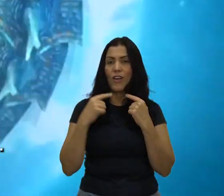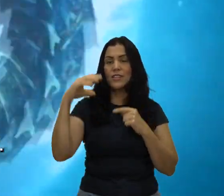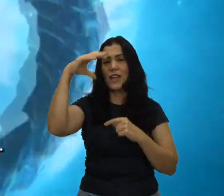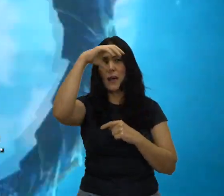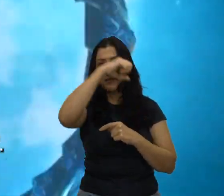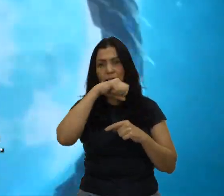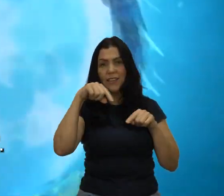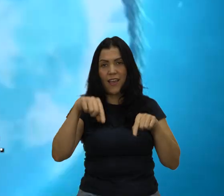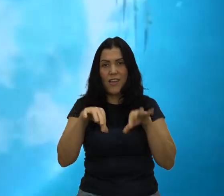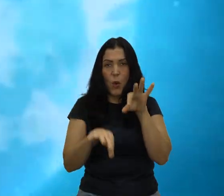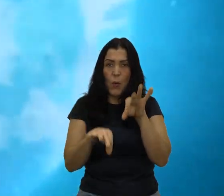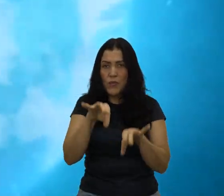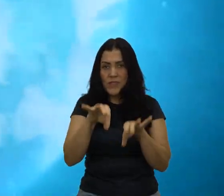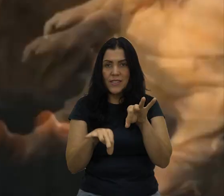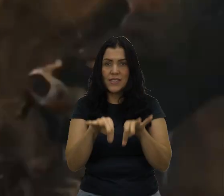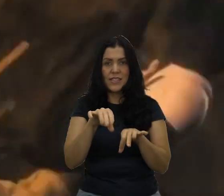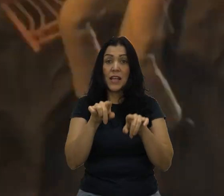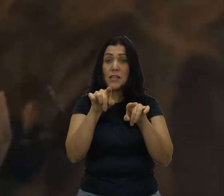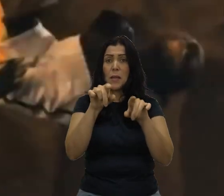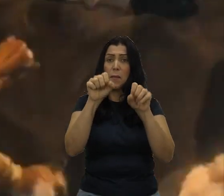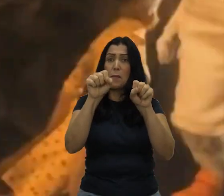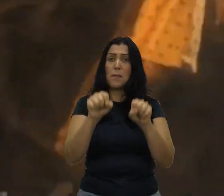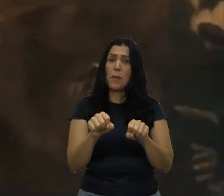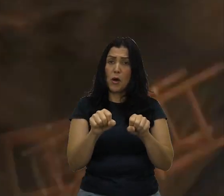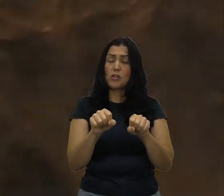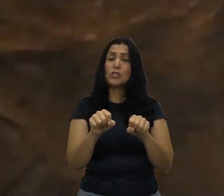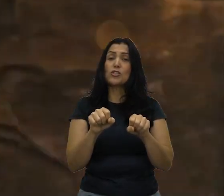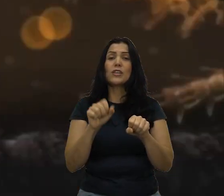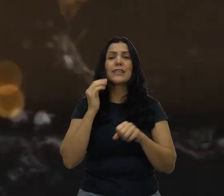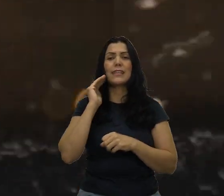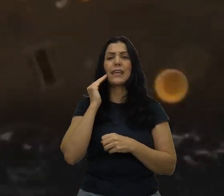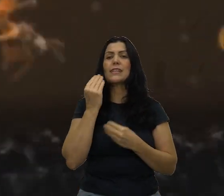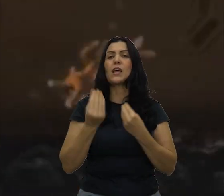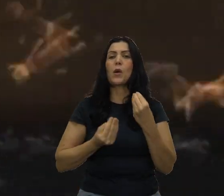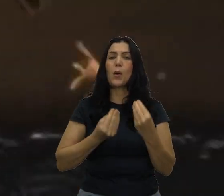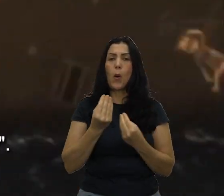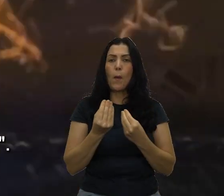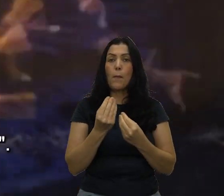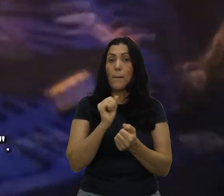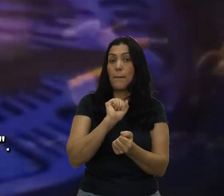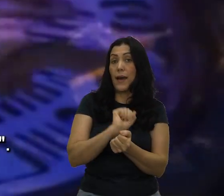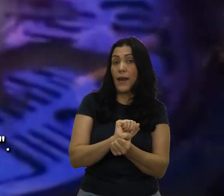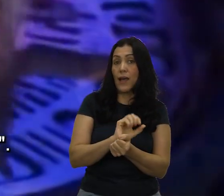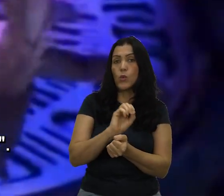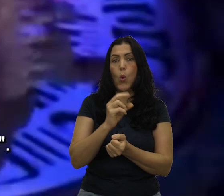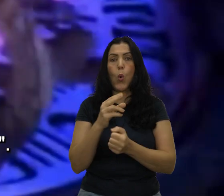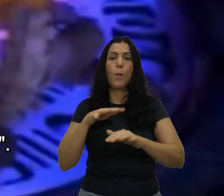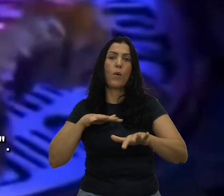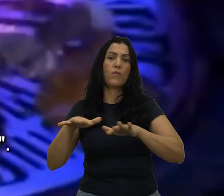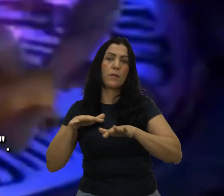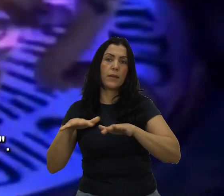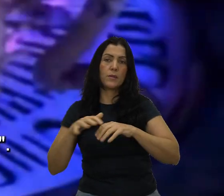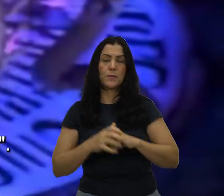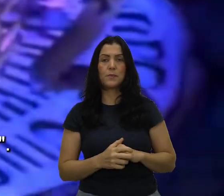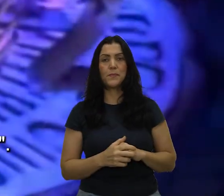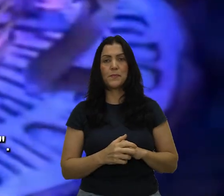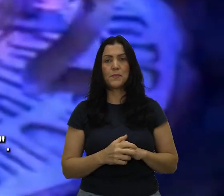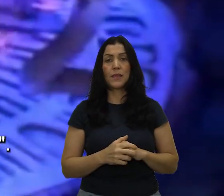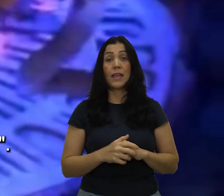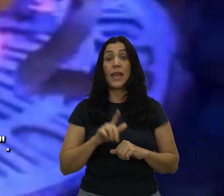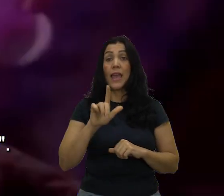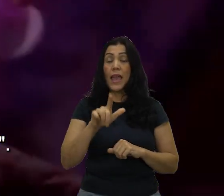É a que vamos aprender nesta oficina e pode ser literalmente traduzida como parado e em